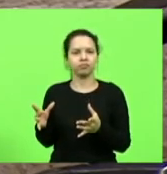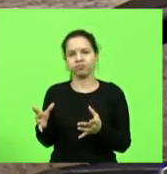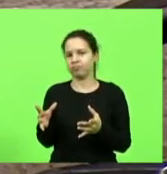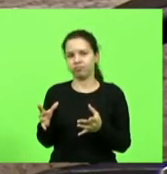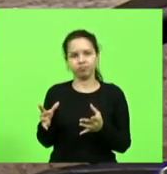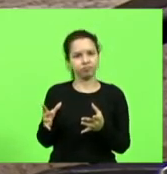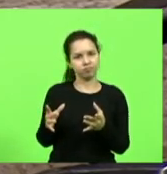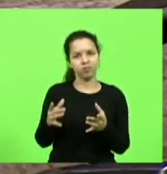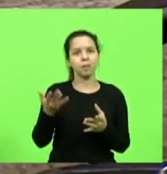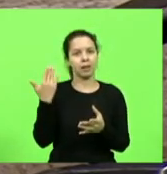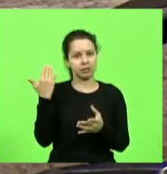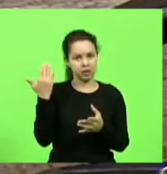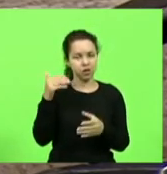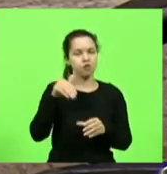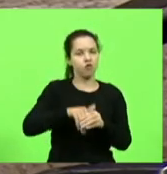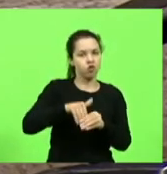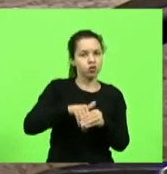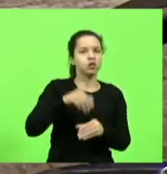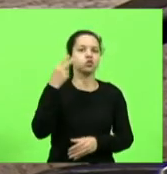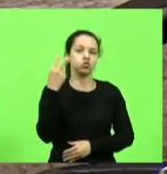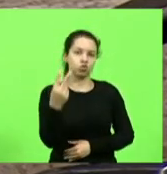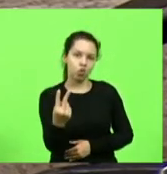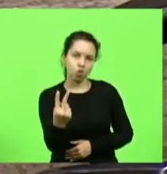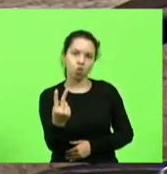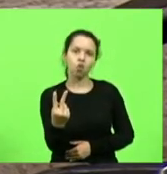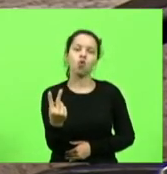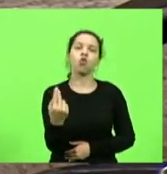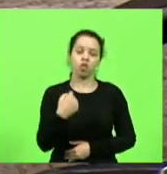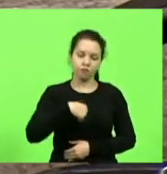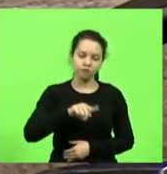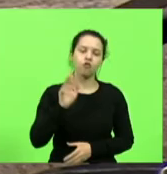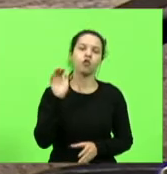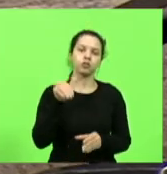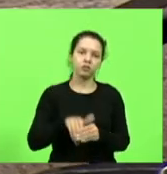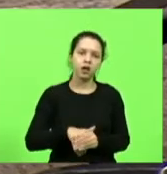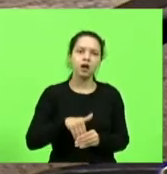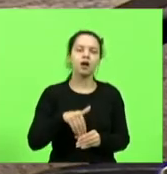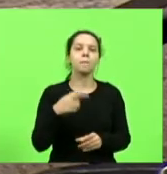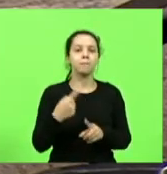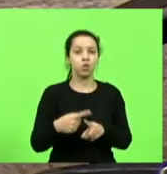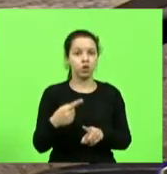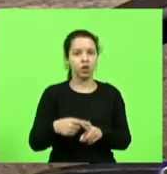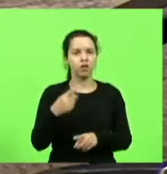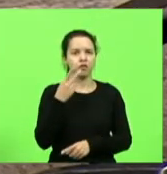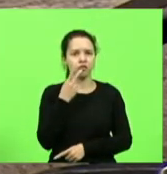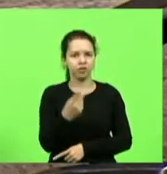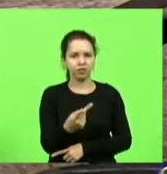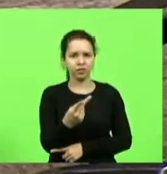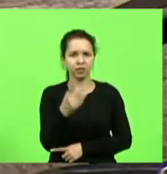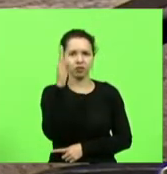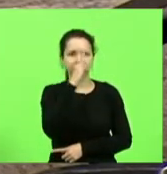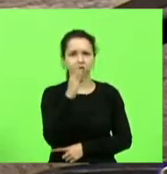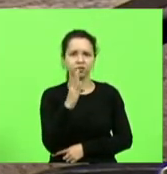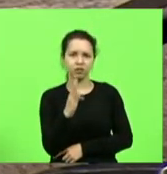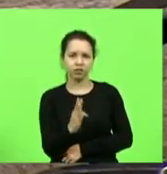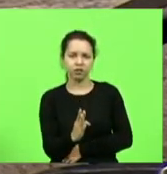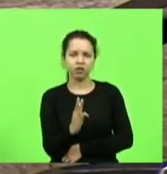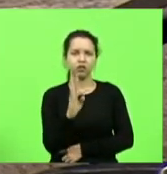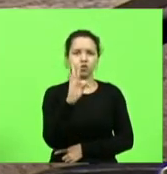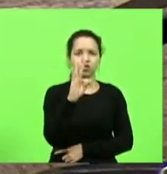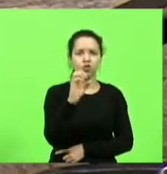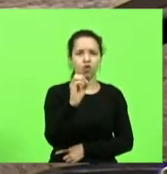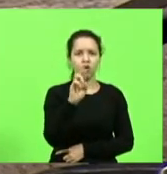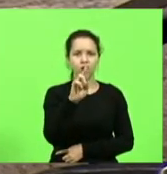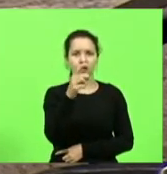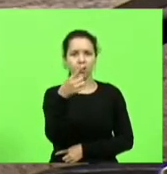Já votei dois, vou votar, porque eu vejo o Brasil como um torrão único. Eu vejo o meu país como um torrão único. E eu sei